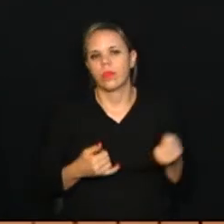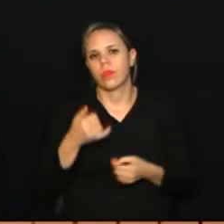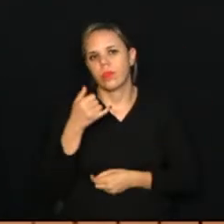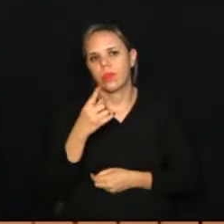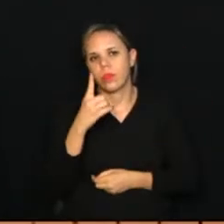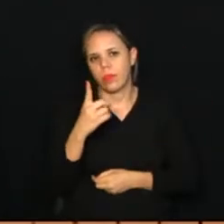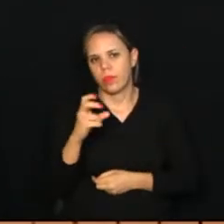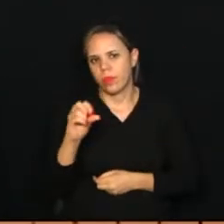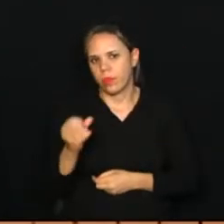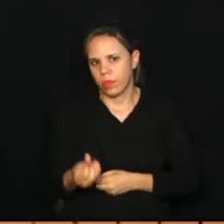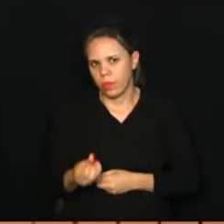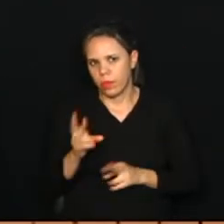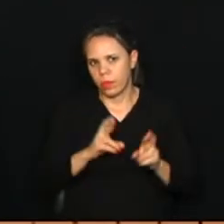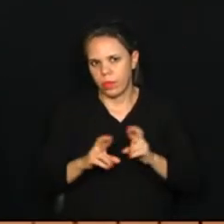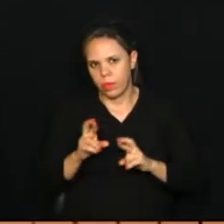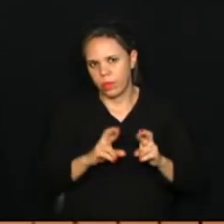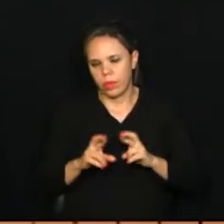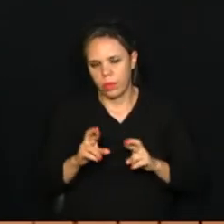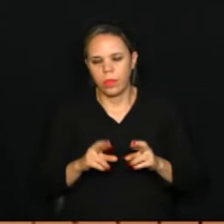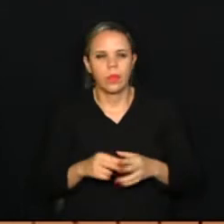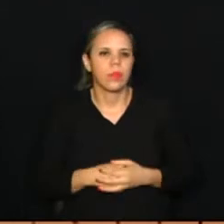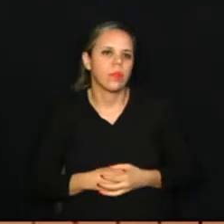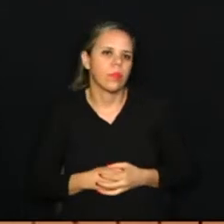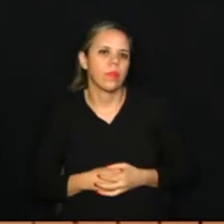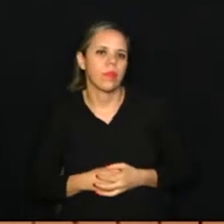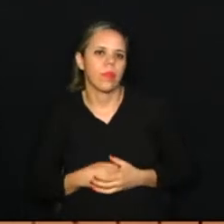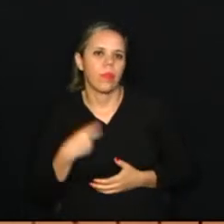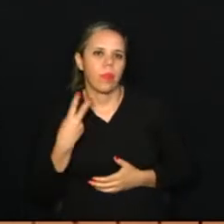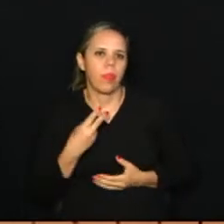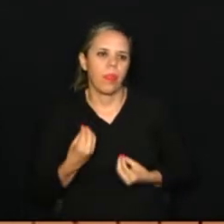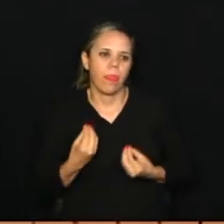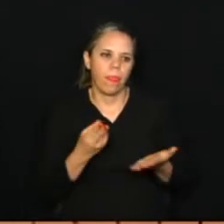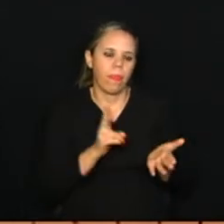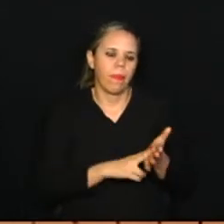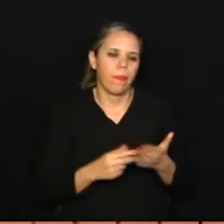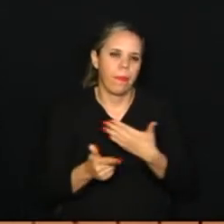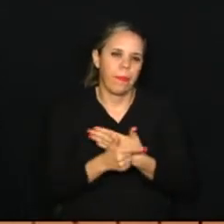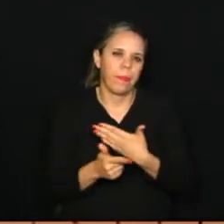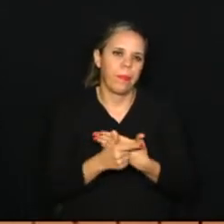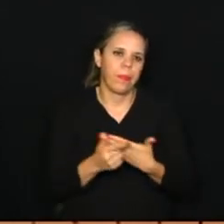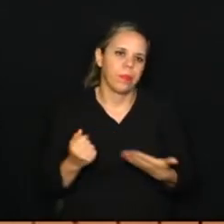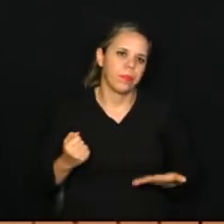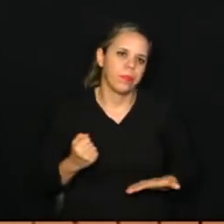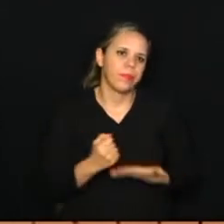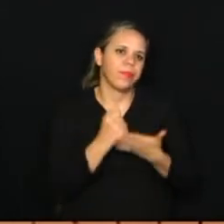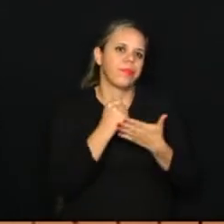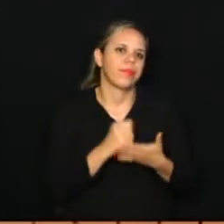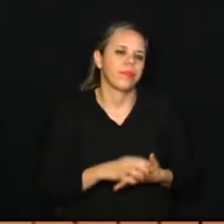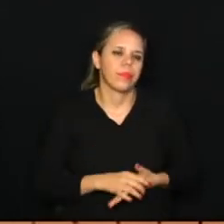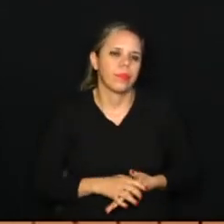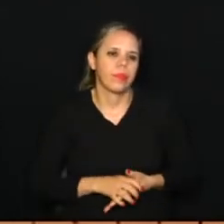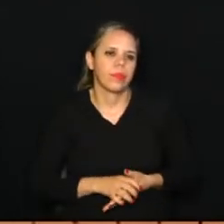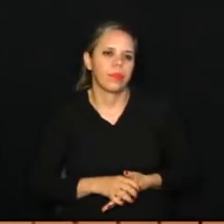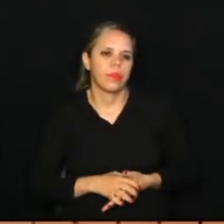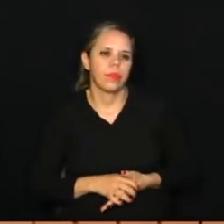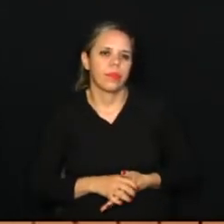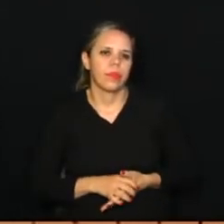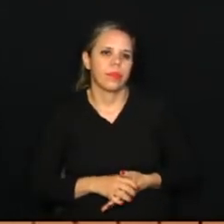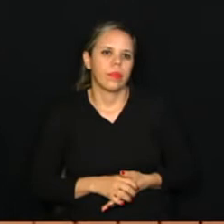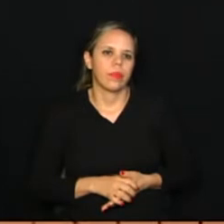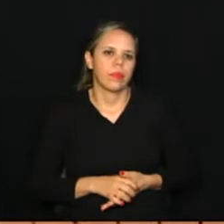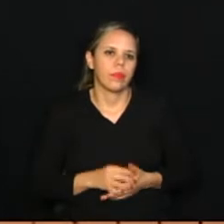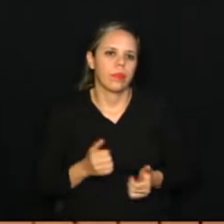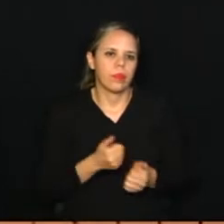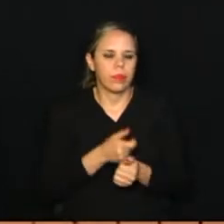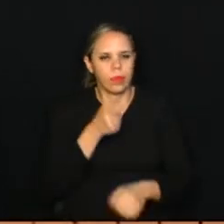é, e como agente da demanda, e o vereador tem o papel de auxiliá-lo e